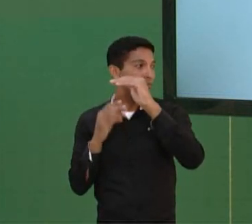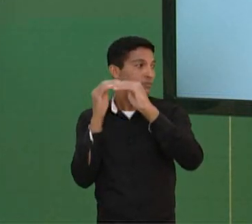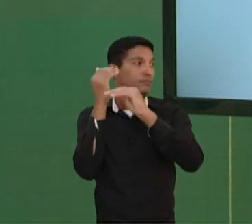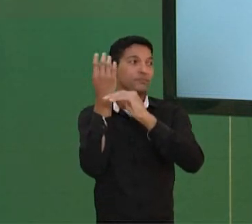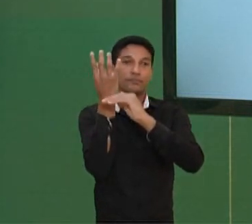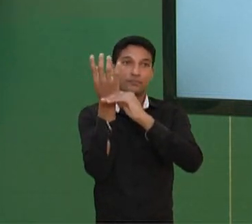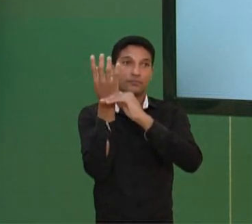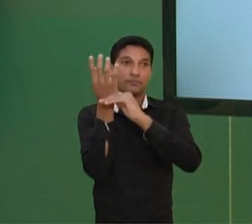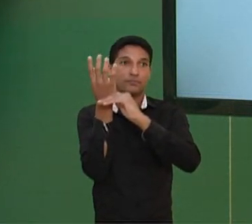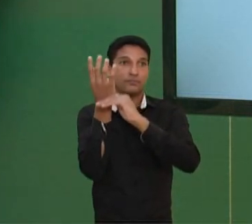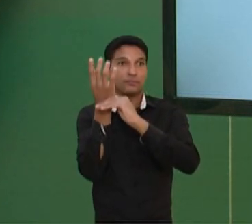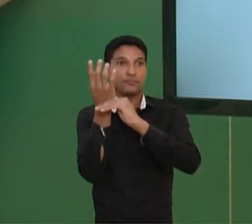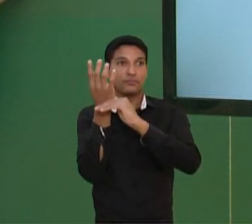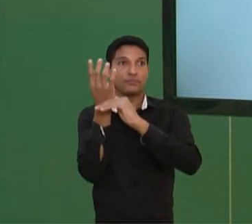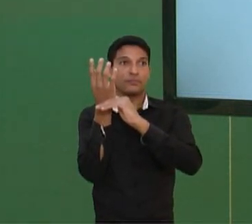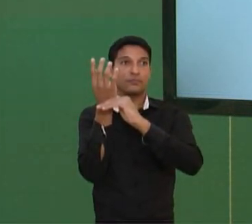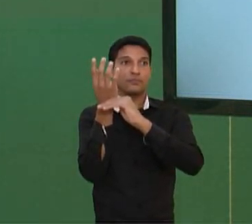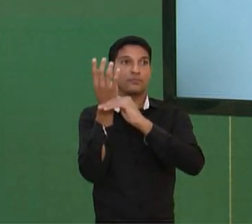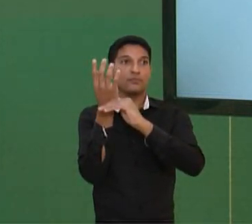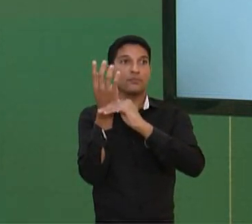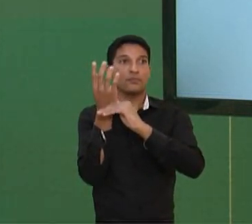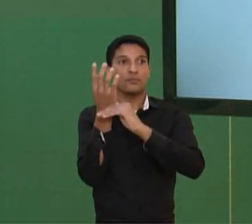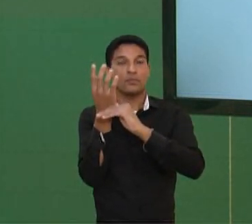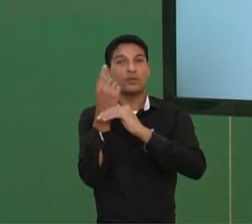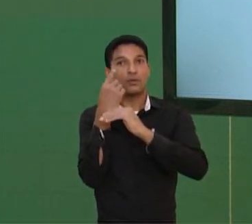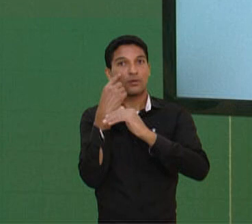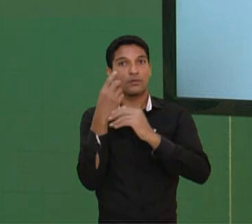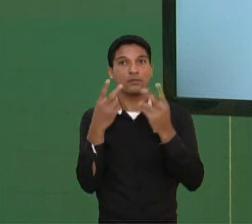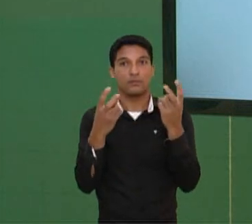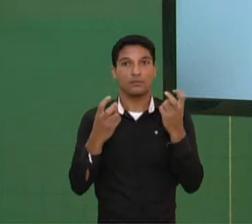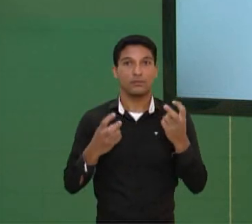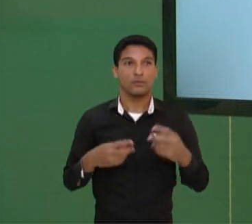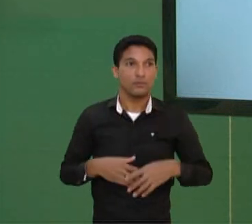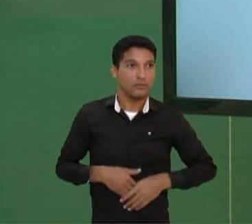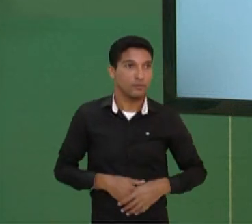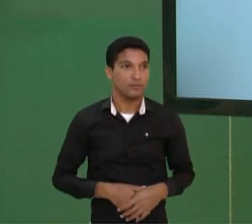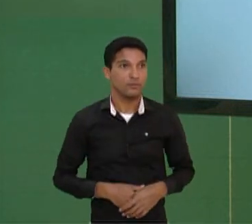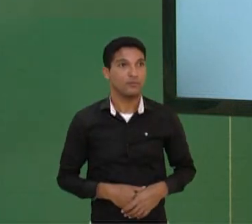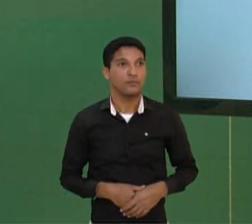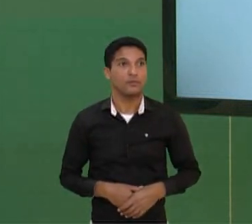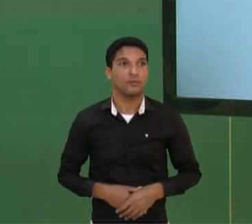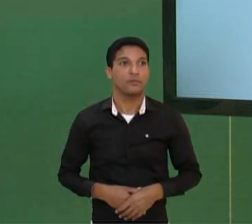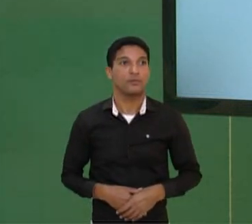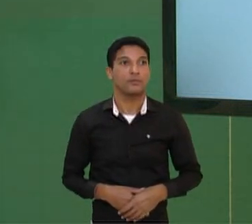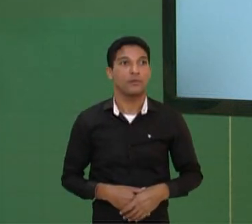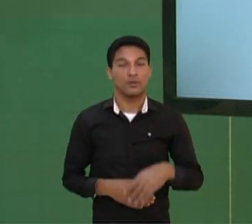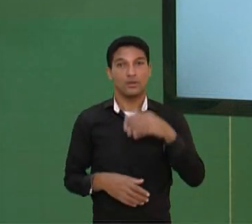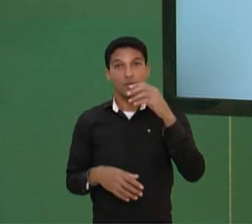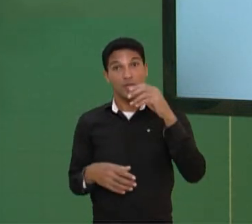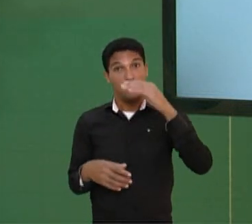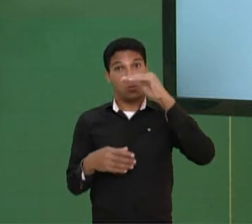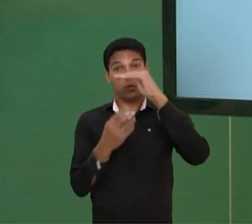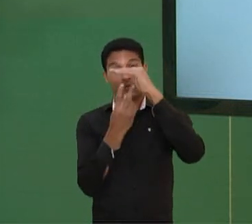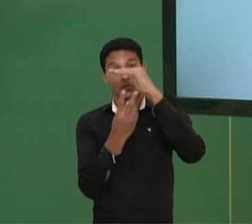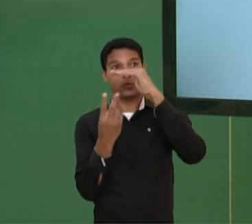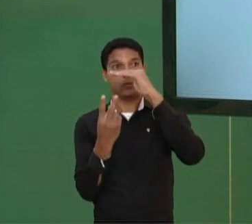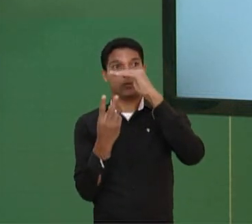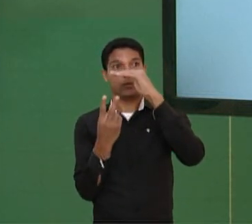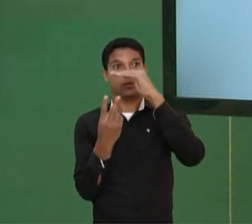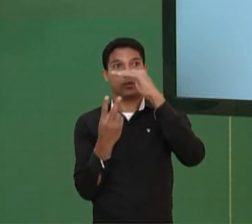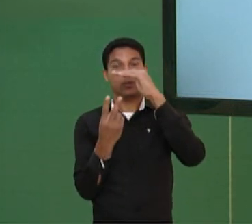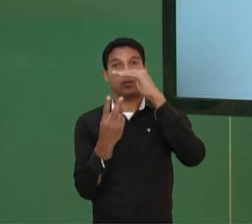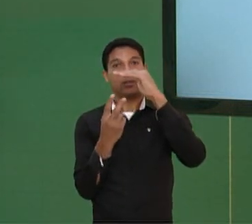calculo, 4 menos 2, 2 fatorial. Agora, como eu tenho aqui embaixo no denominador 2 fatorial, eu vou desenvolver